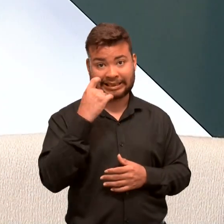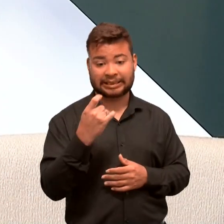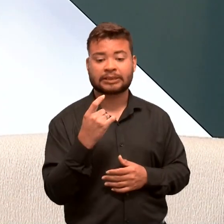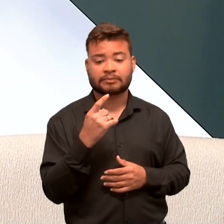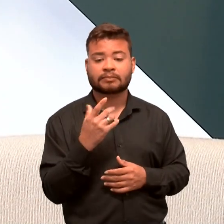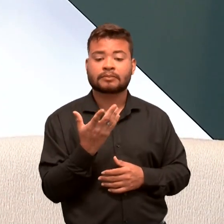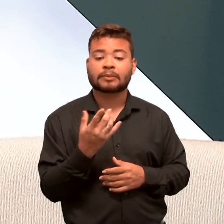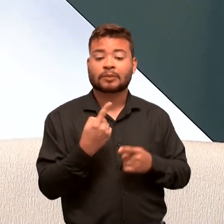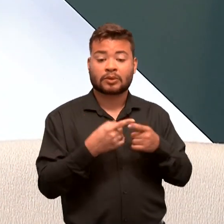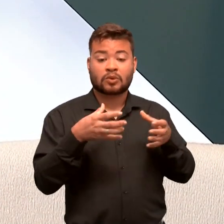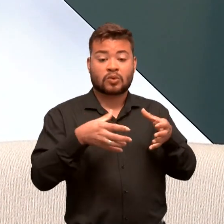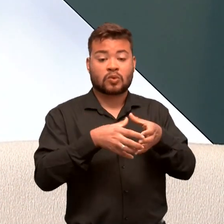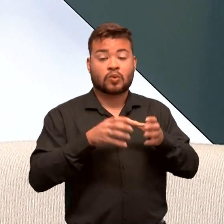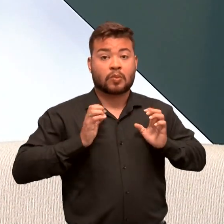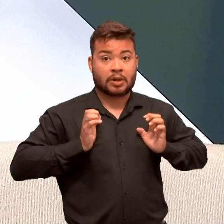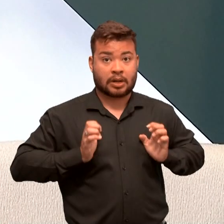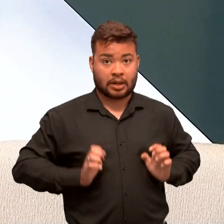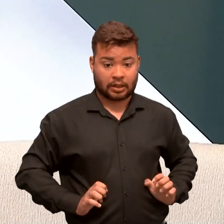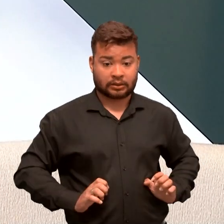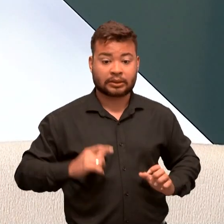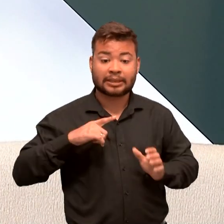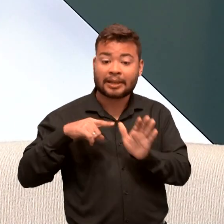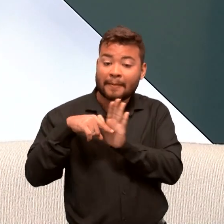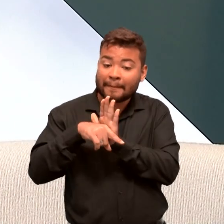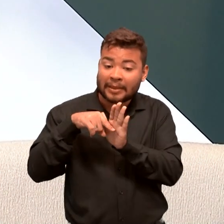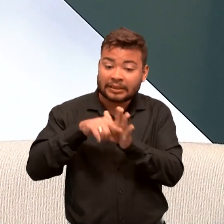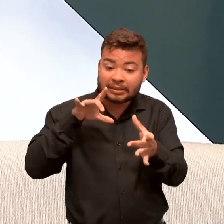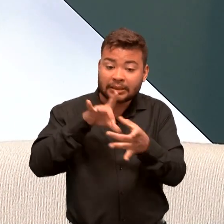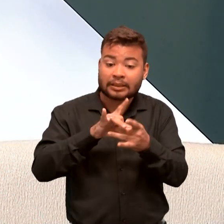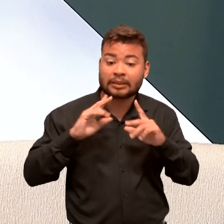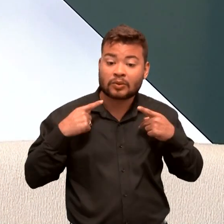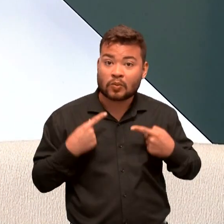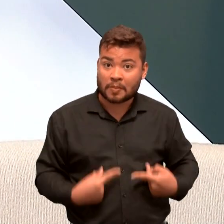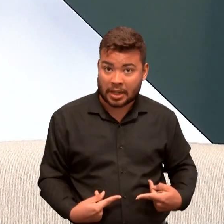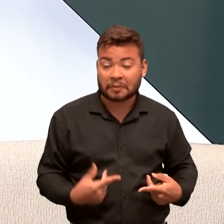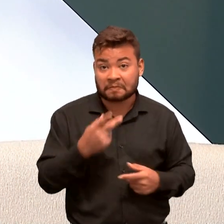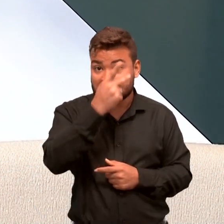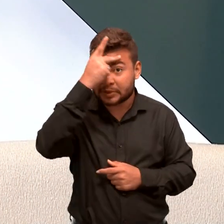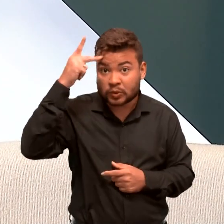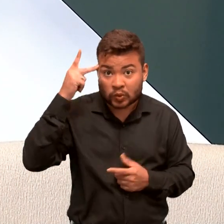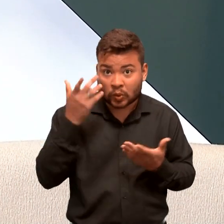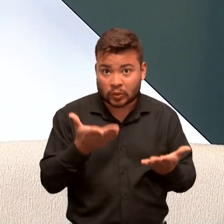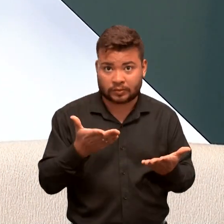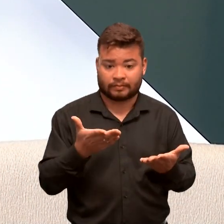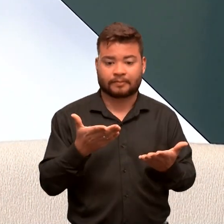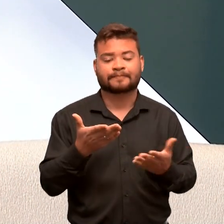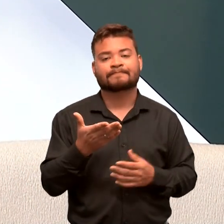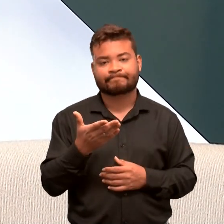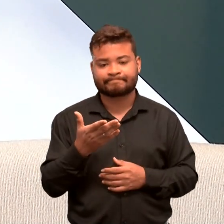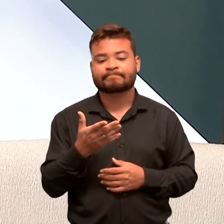com o comitê de ética, a pesquisa com seres humanos, até eu gosto de falar assim, a pesquisa com pessoas. Então, é o